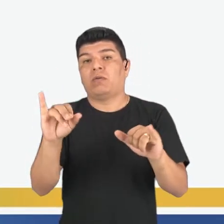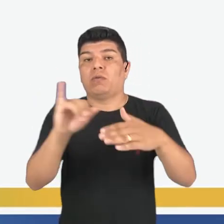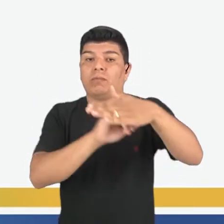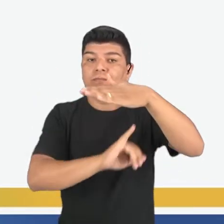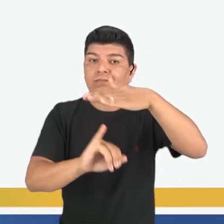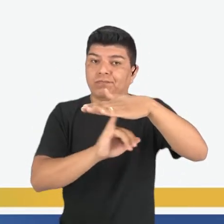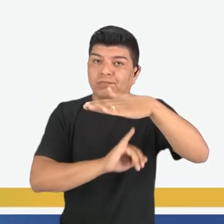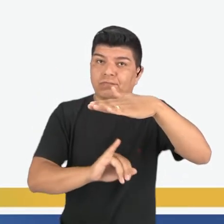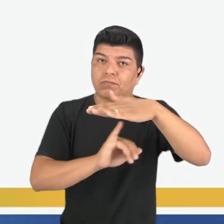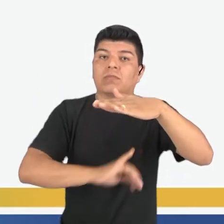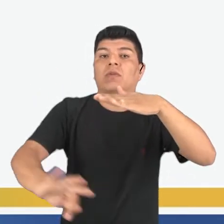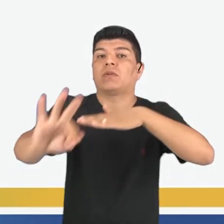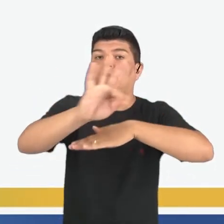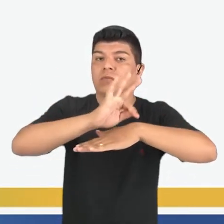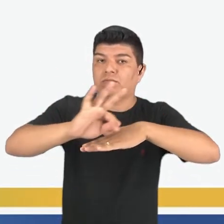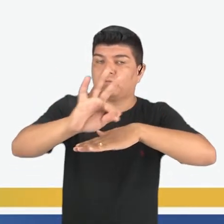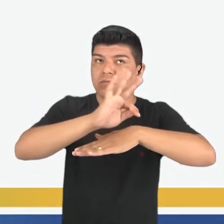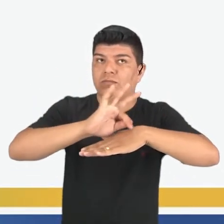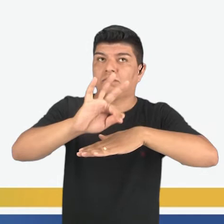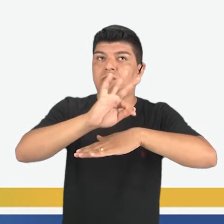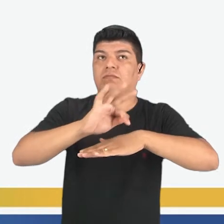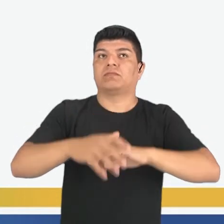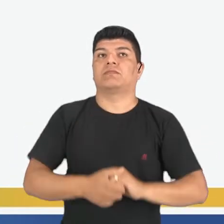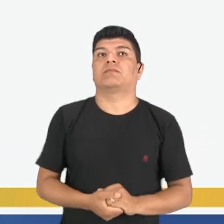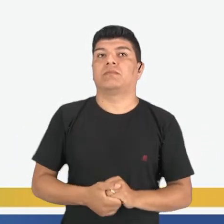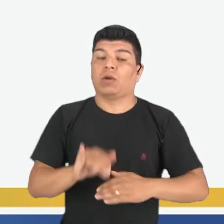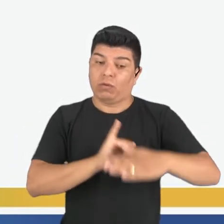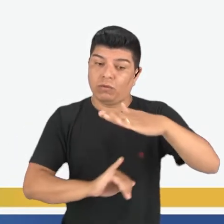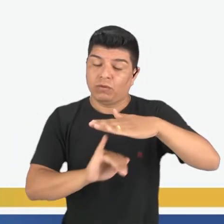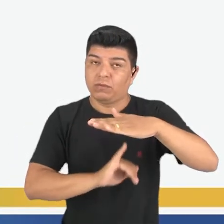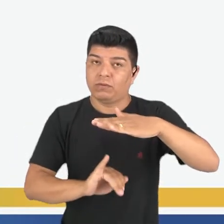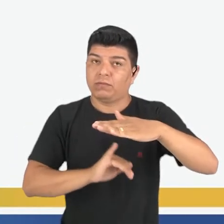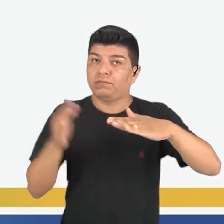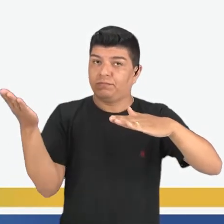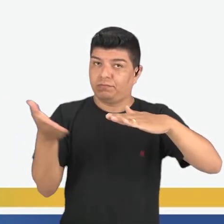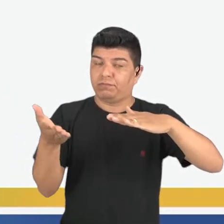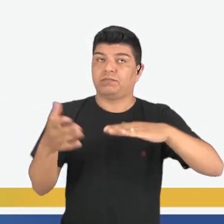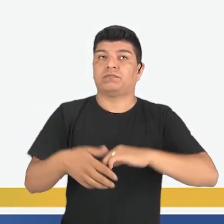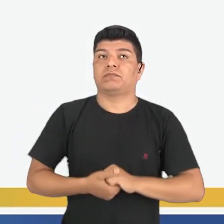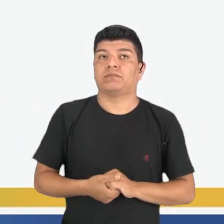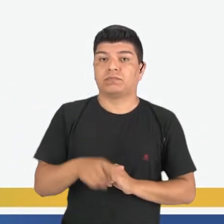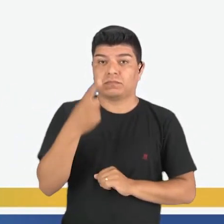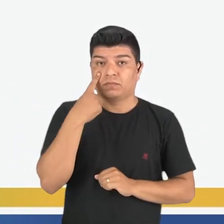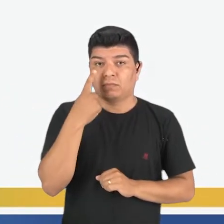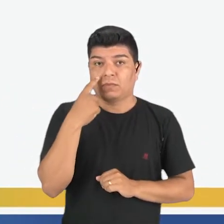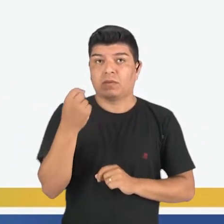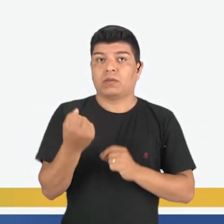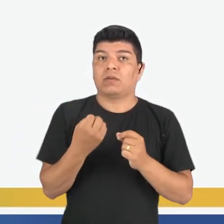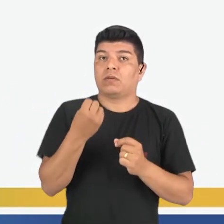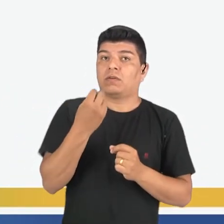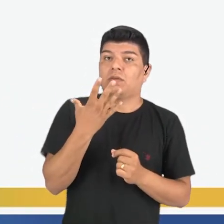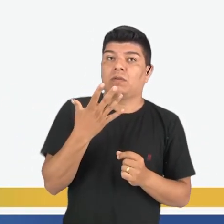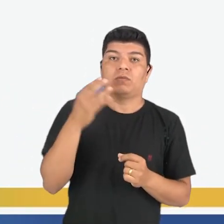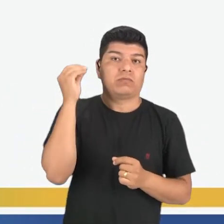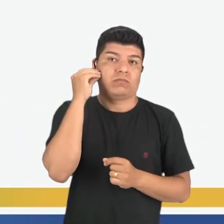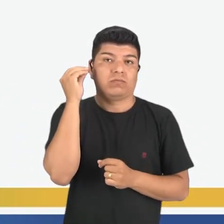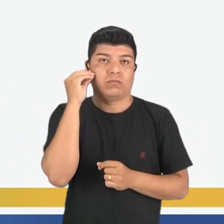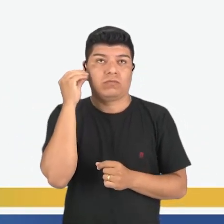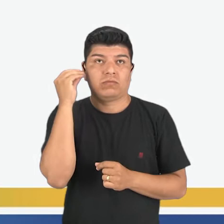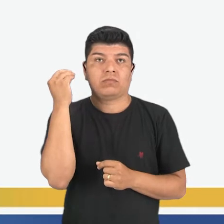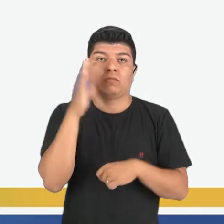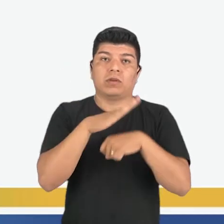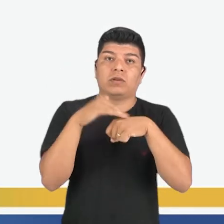informal. No nosso caso aqui, a gente está trabalhando mais o informal. Por exemplo, atenciosamente ou beijos carinhosos